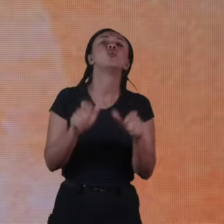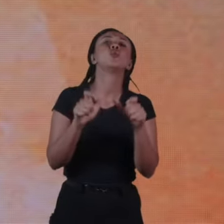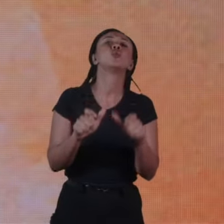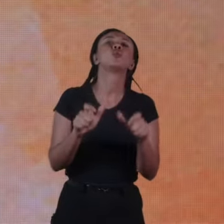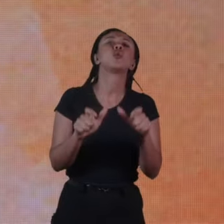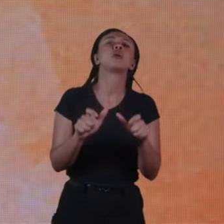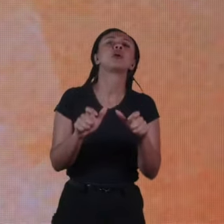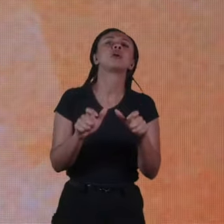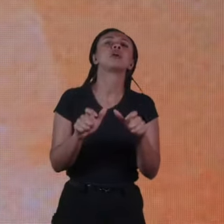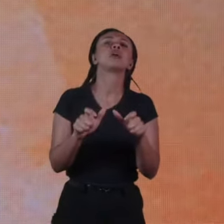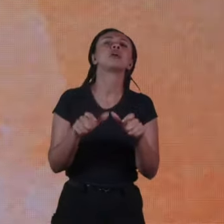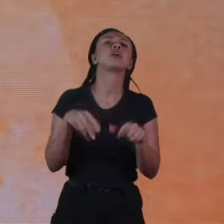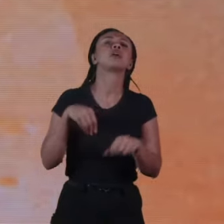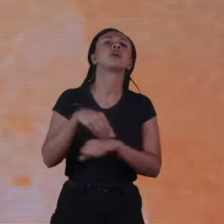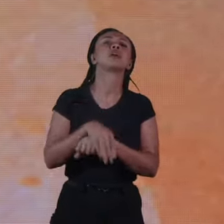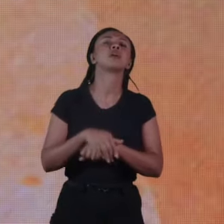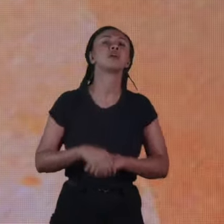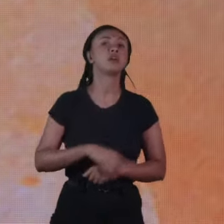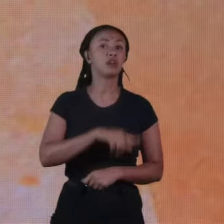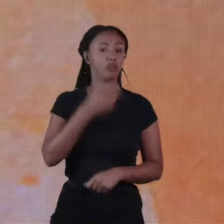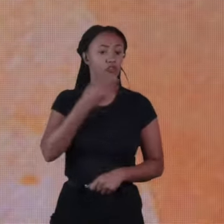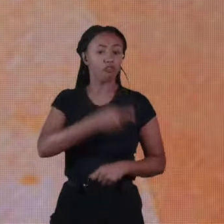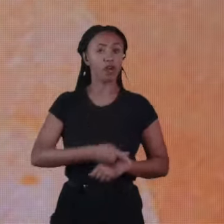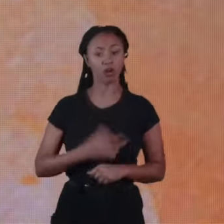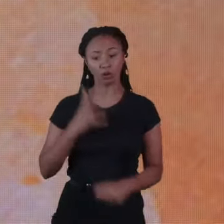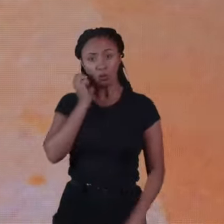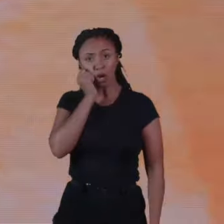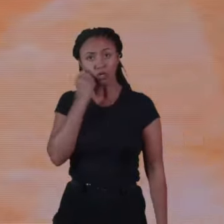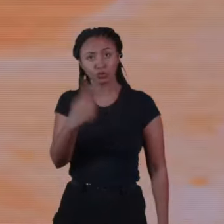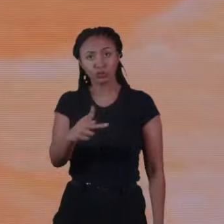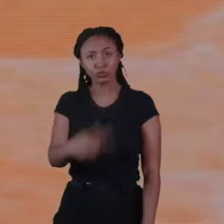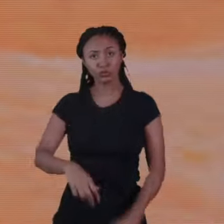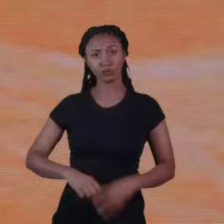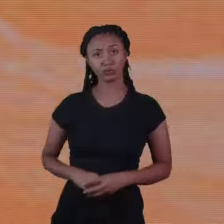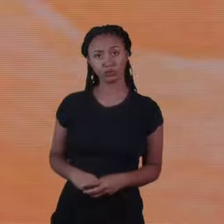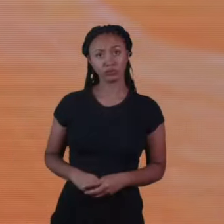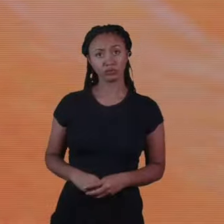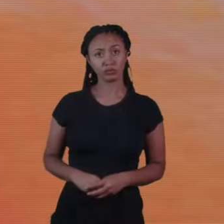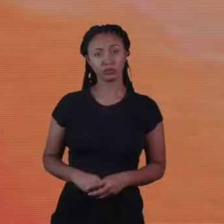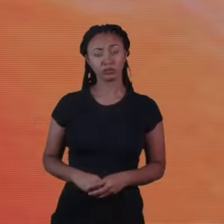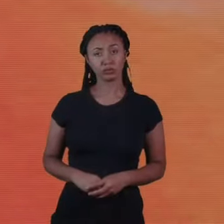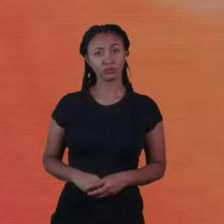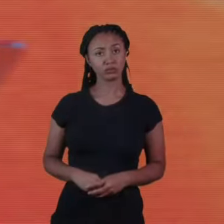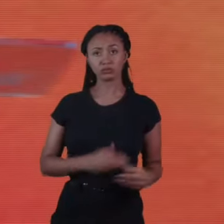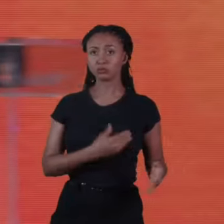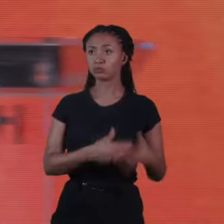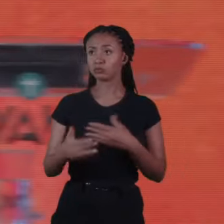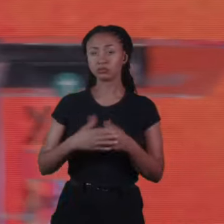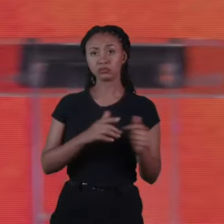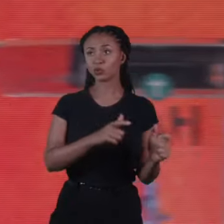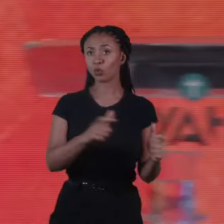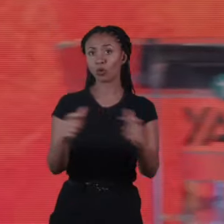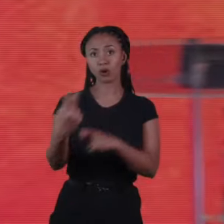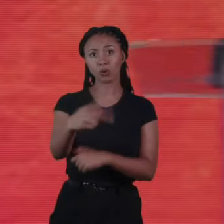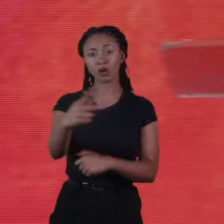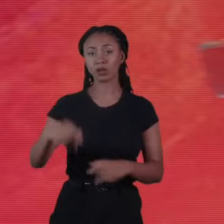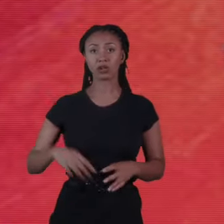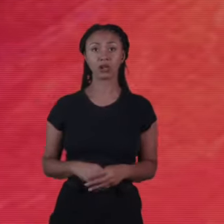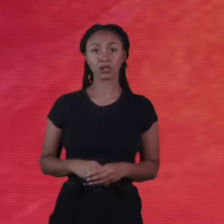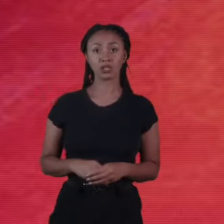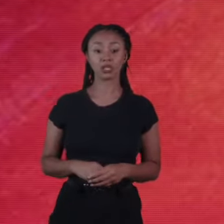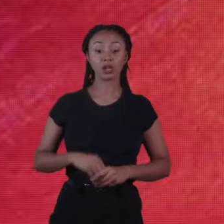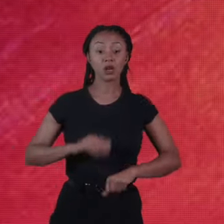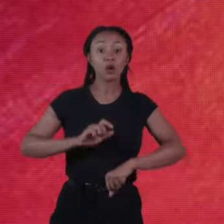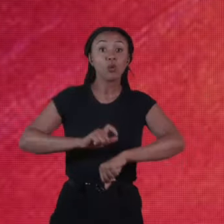manifestar-se? O teu quarto, o meu, o de cada um de nós. O que torna